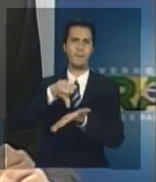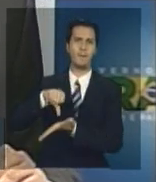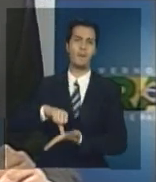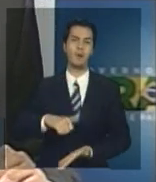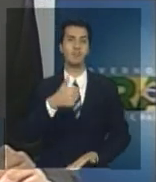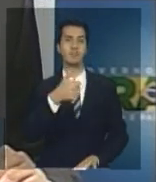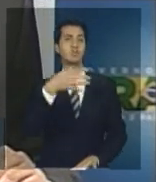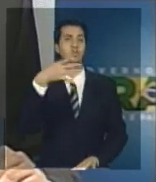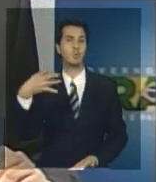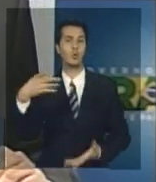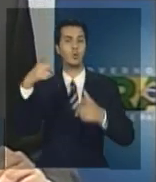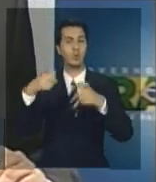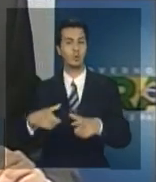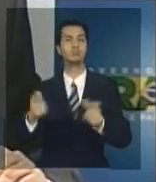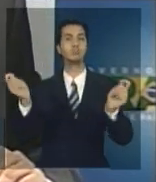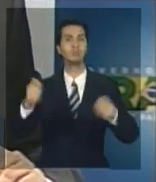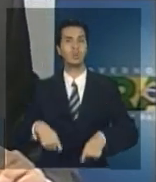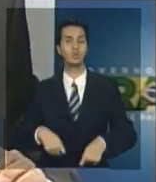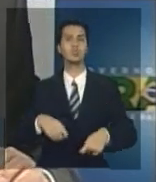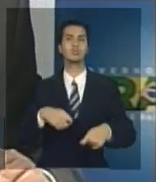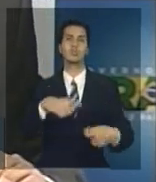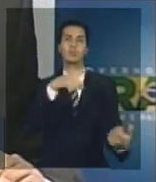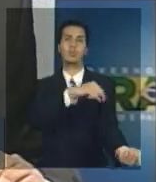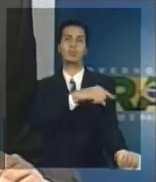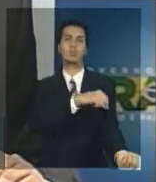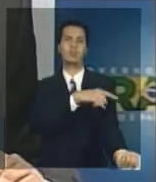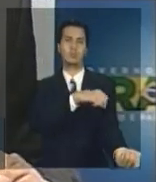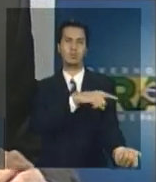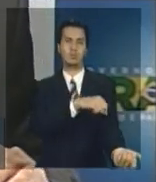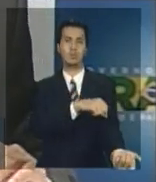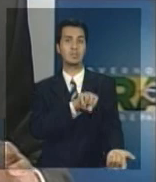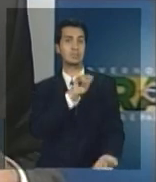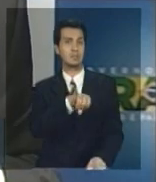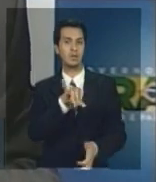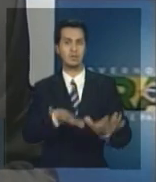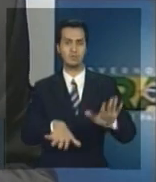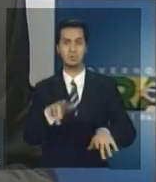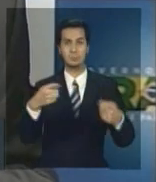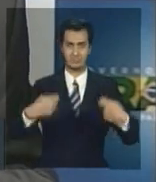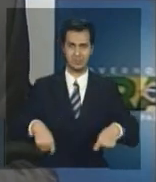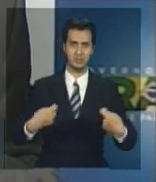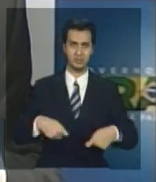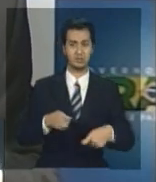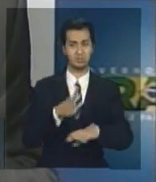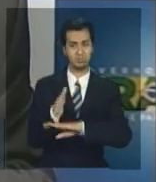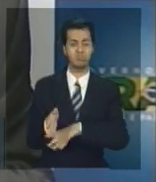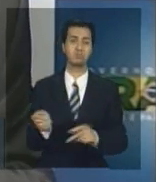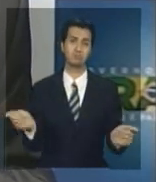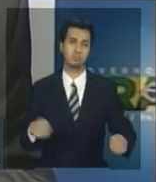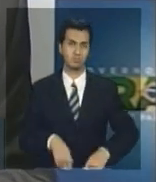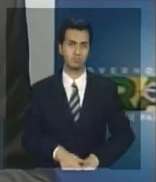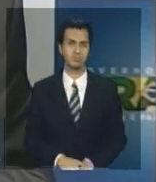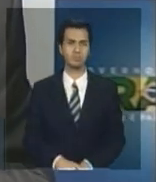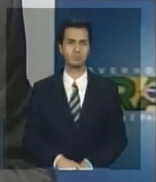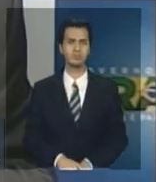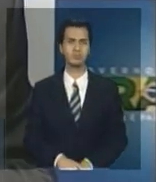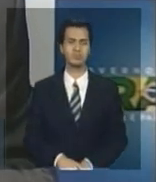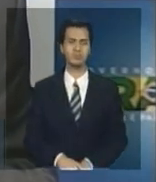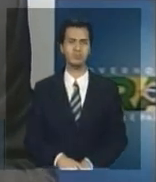esses polos de hidratação se a demanda mostrar que vai ser necessário ampliar os polos de hidratação. Então, essa